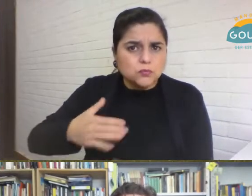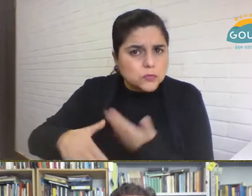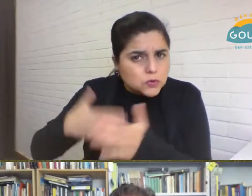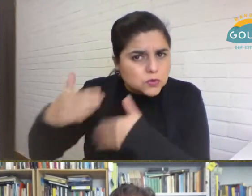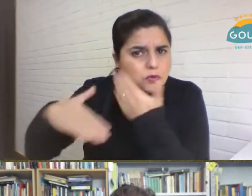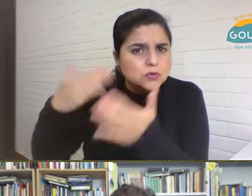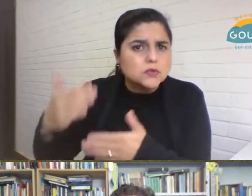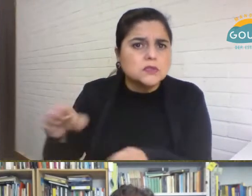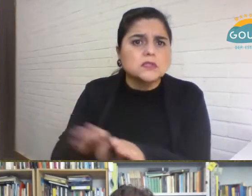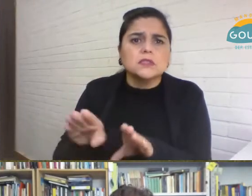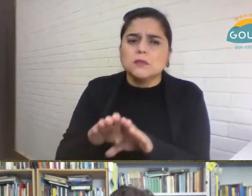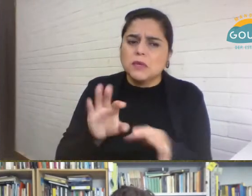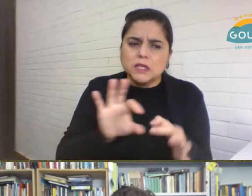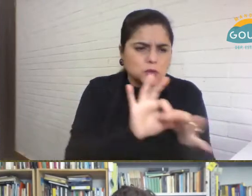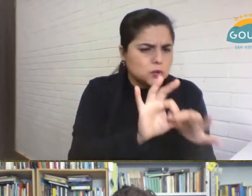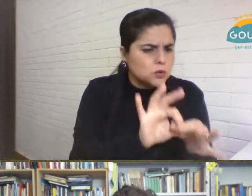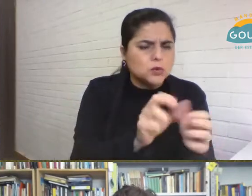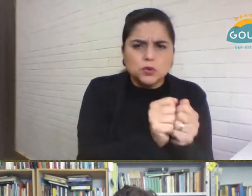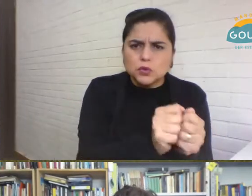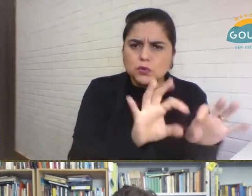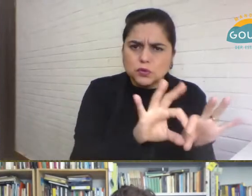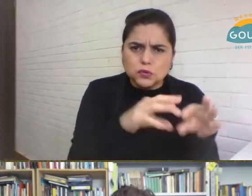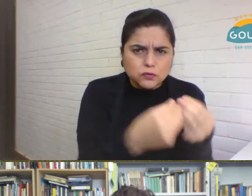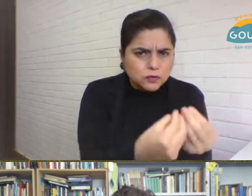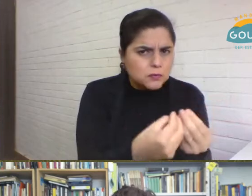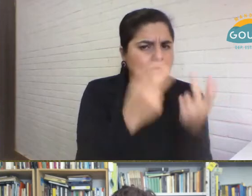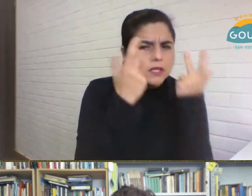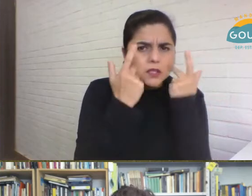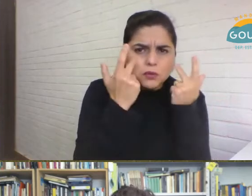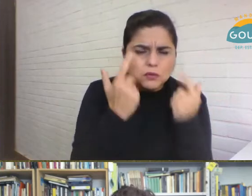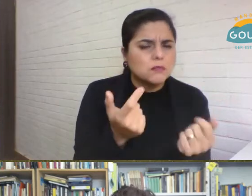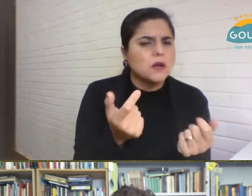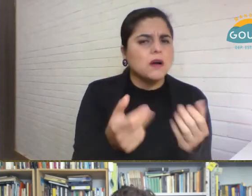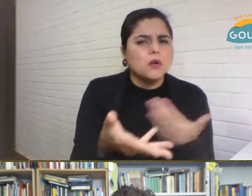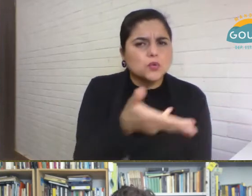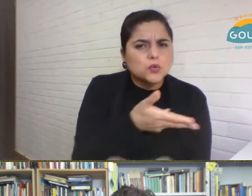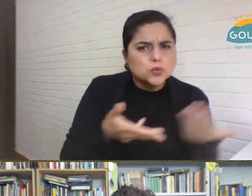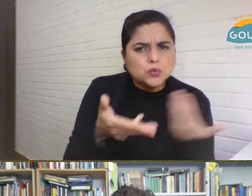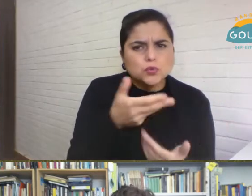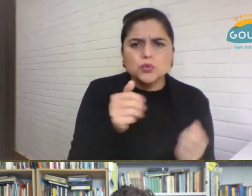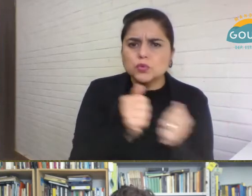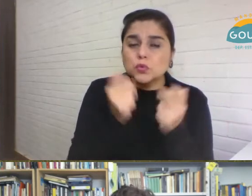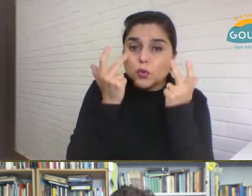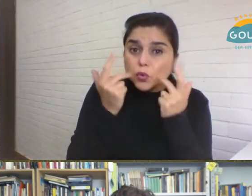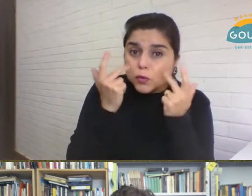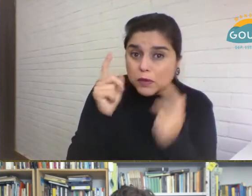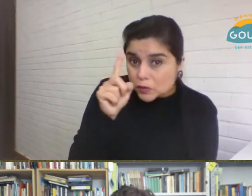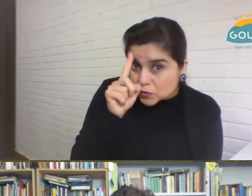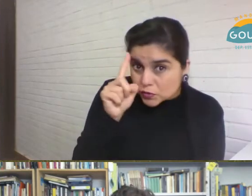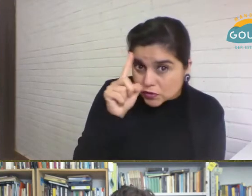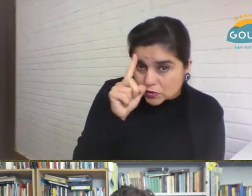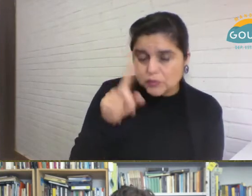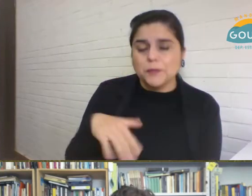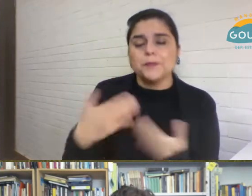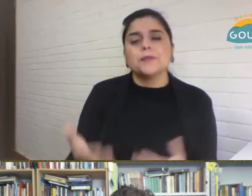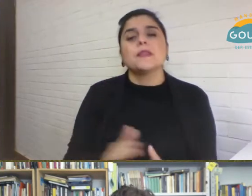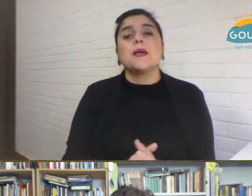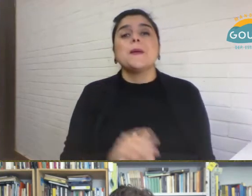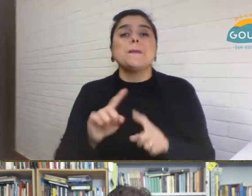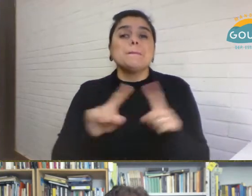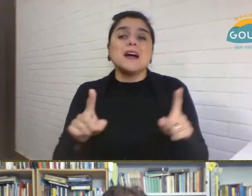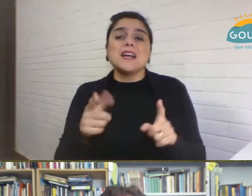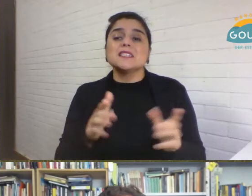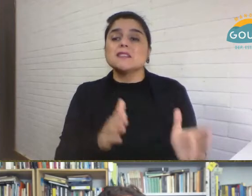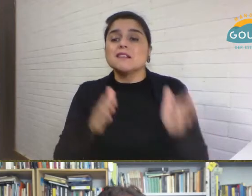suas famílias, de ter uma vida de relação o mais próximo possível de normal, e outros entendiam que metadona não era